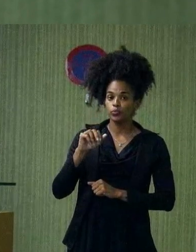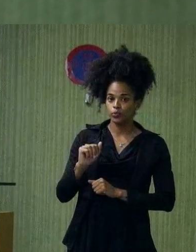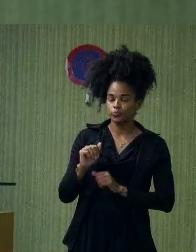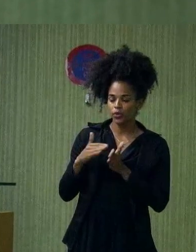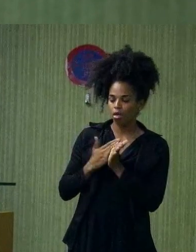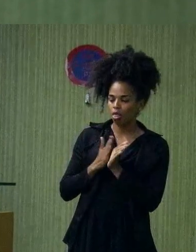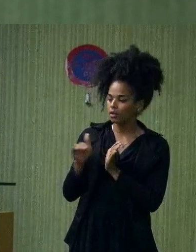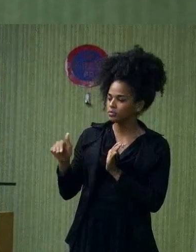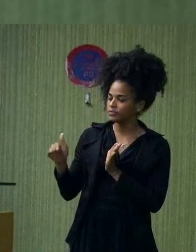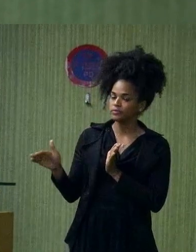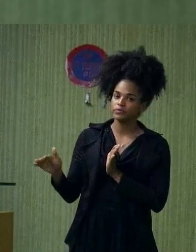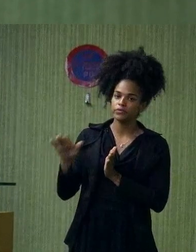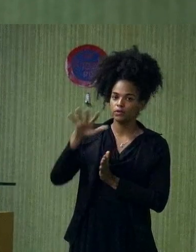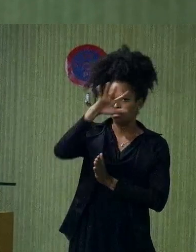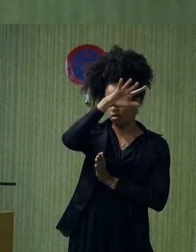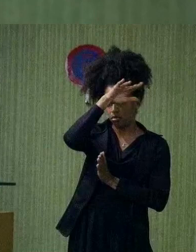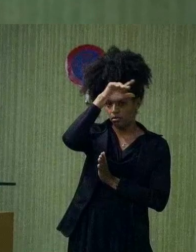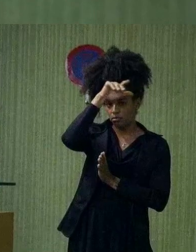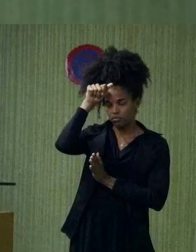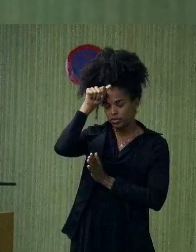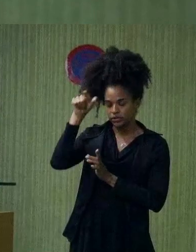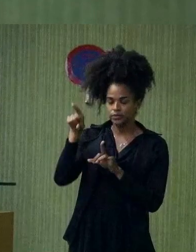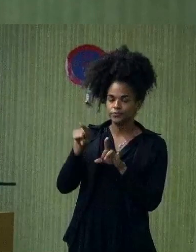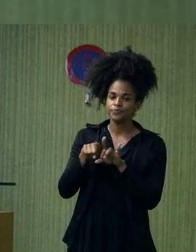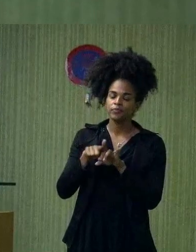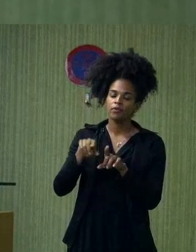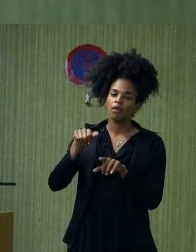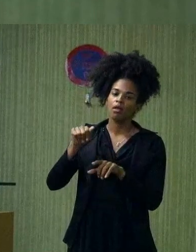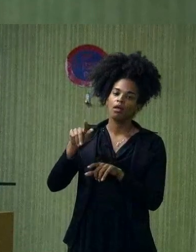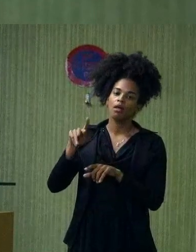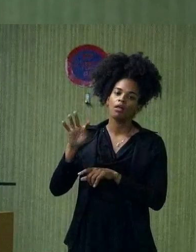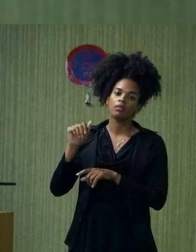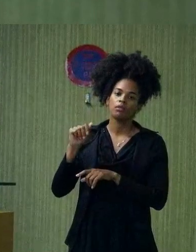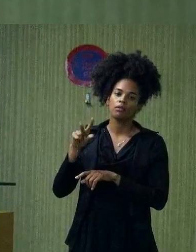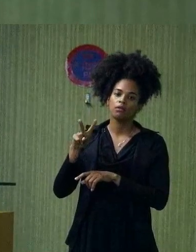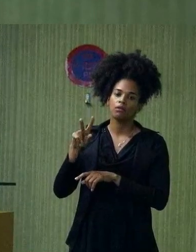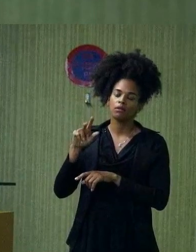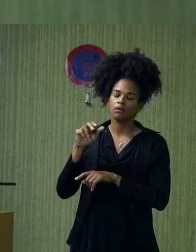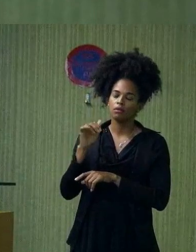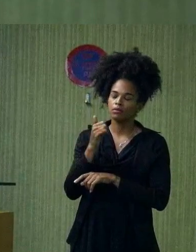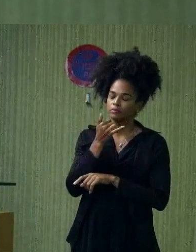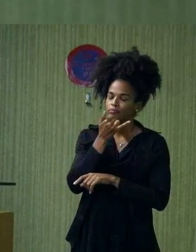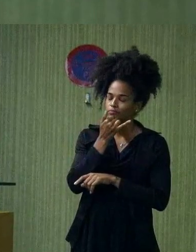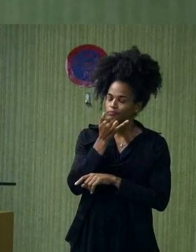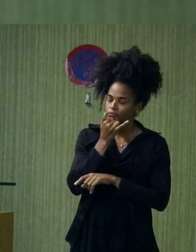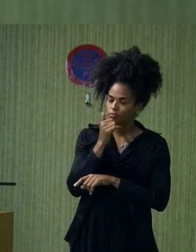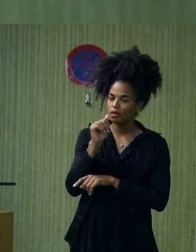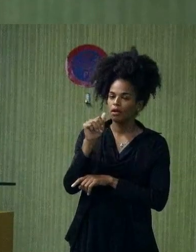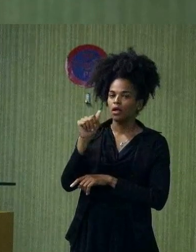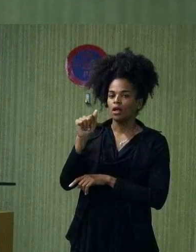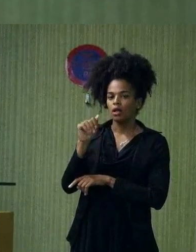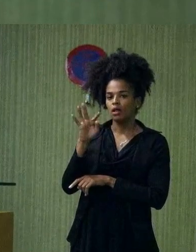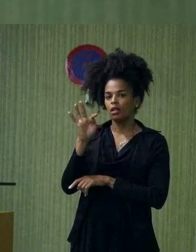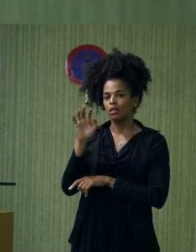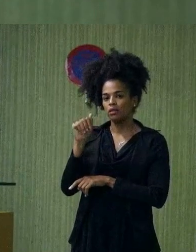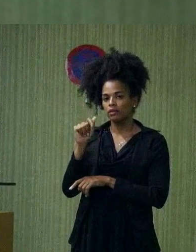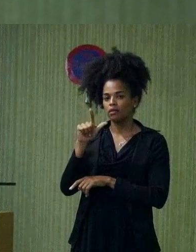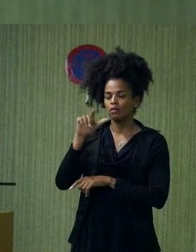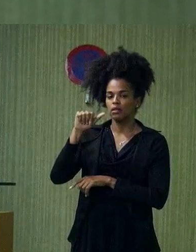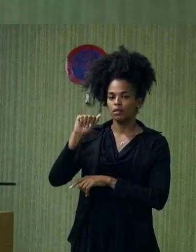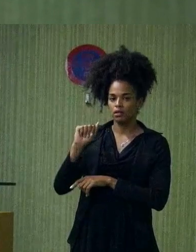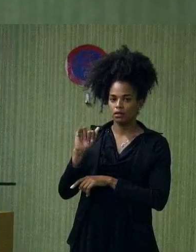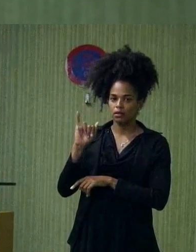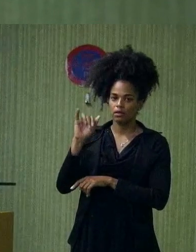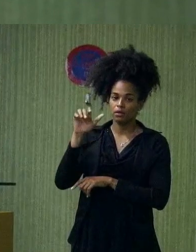a calha do alto Solimões a talaia do Norte que é bem distante que eu falei até que é maior do que o Rio de Janeiro atalia do Norte Benjamim constanta AB